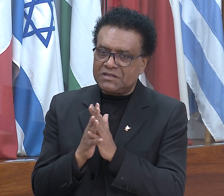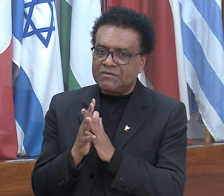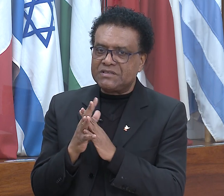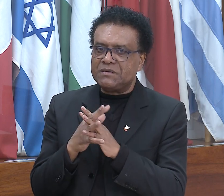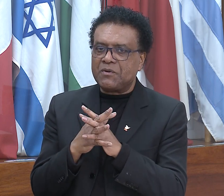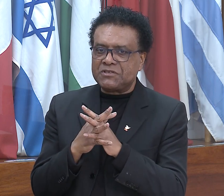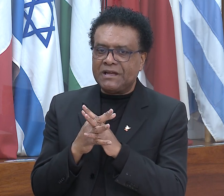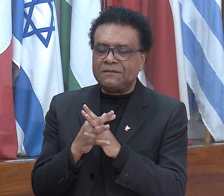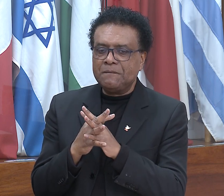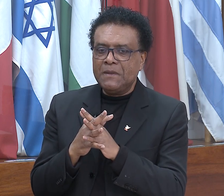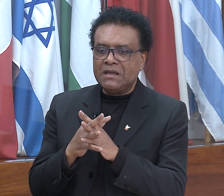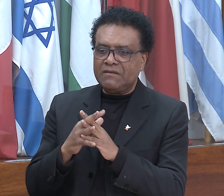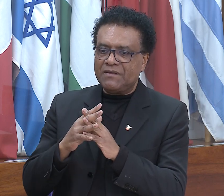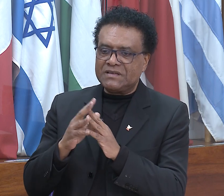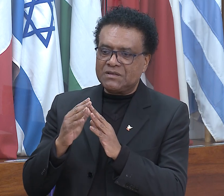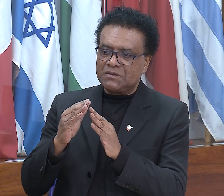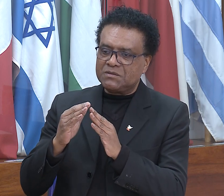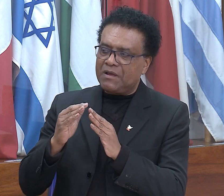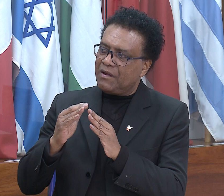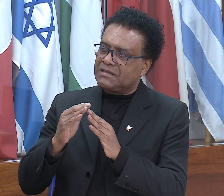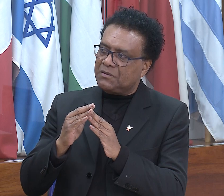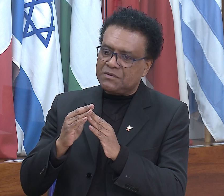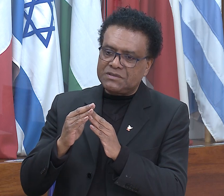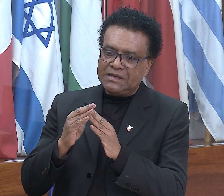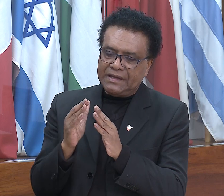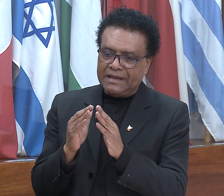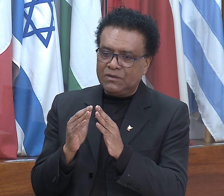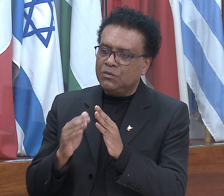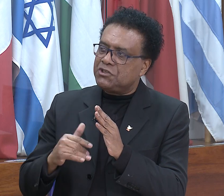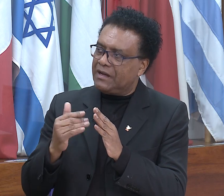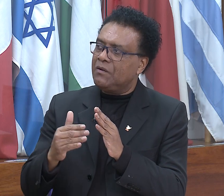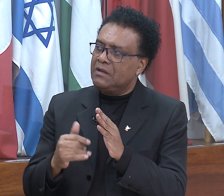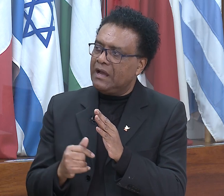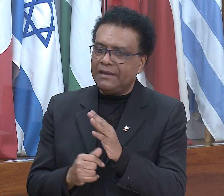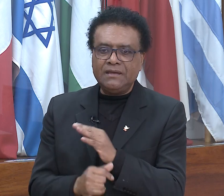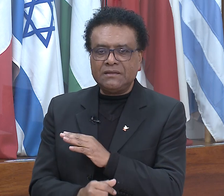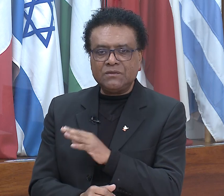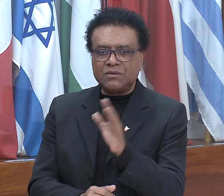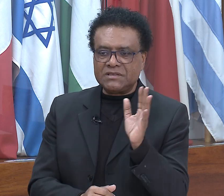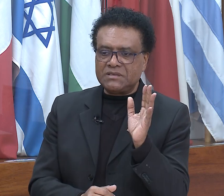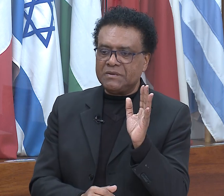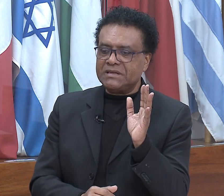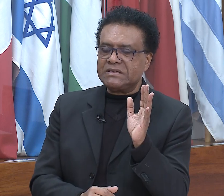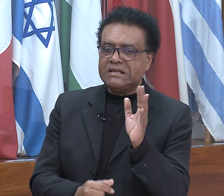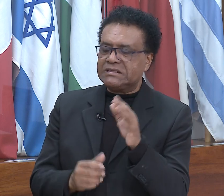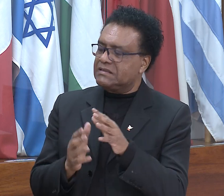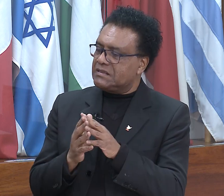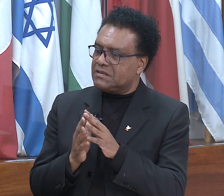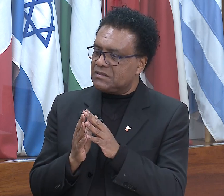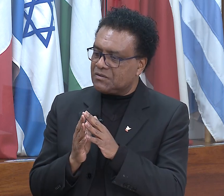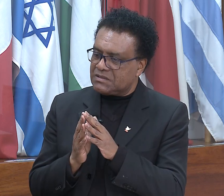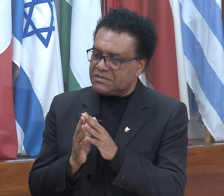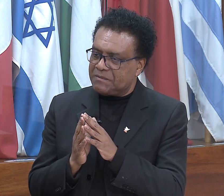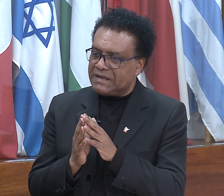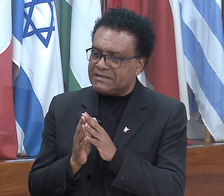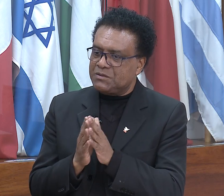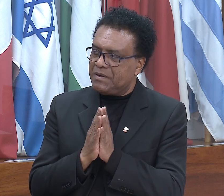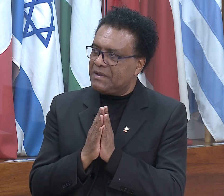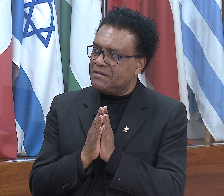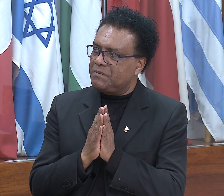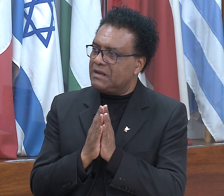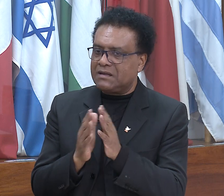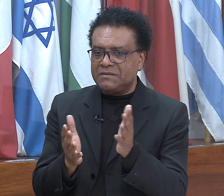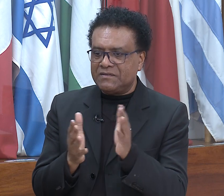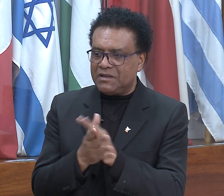2023 com esse projeto que vai fazer com que os melhores alunos é no geral aí entram todas as disciplinas das nossas escolas municipais